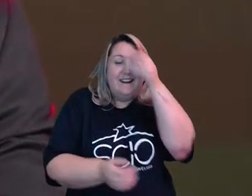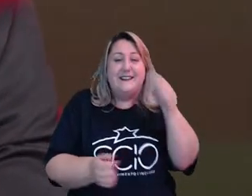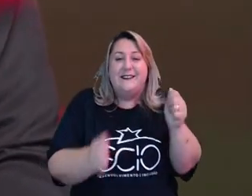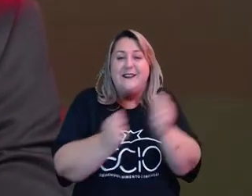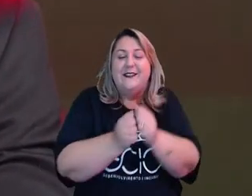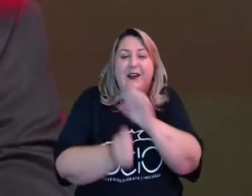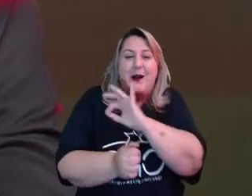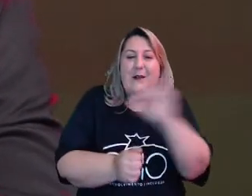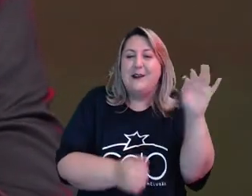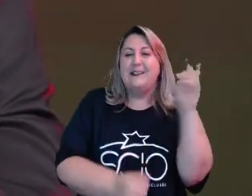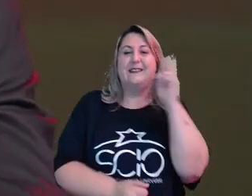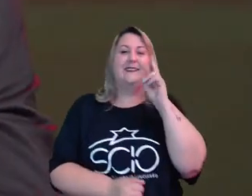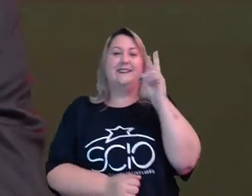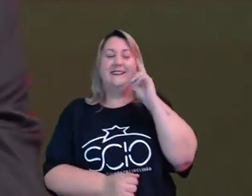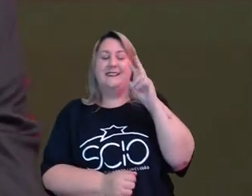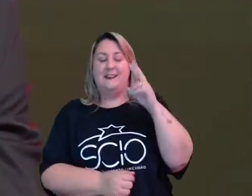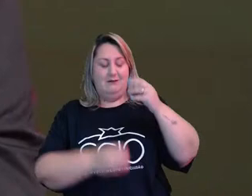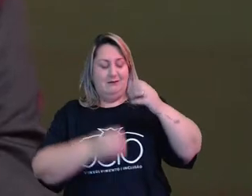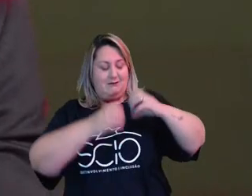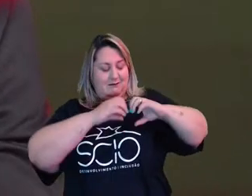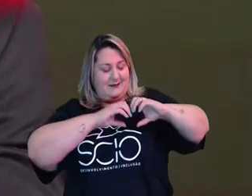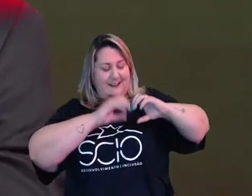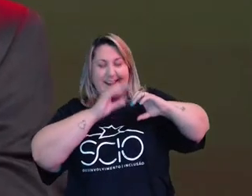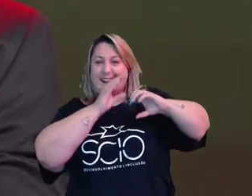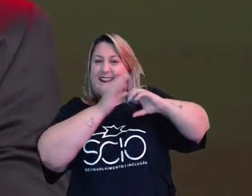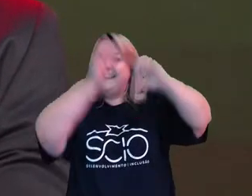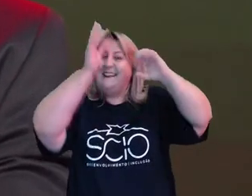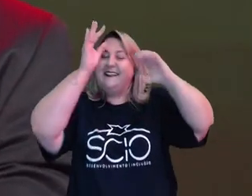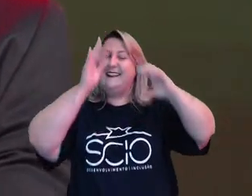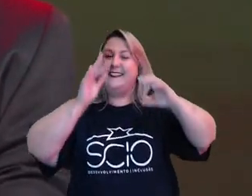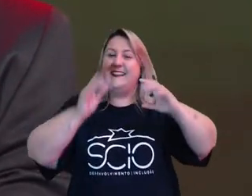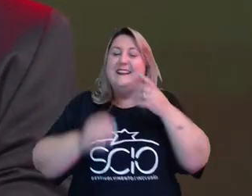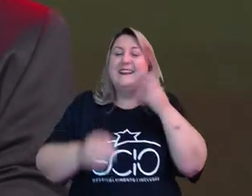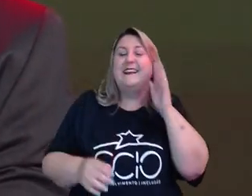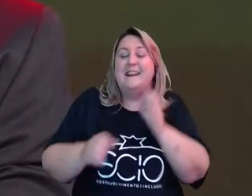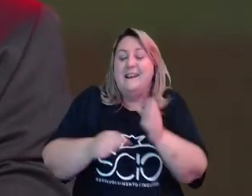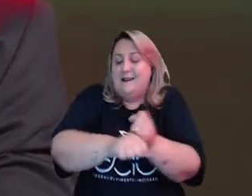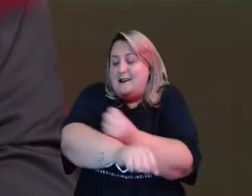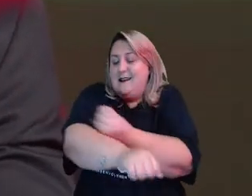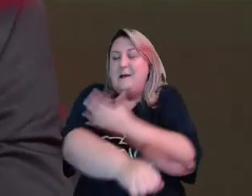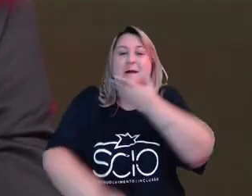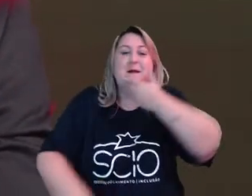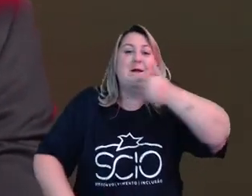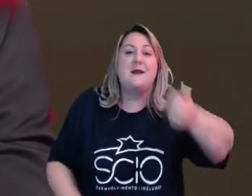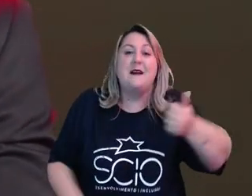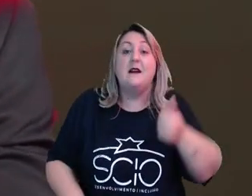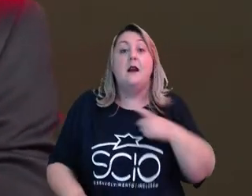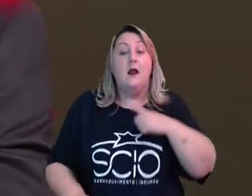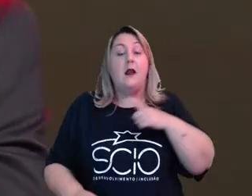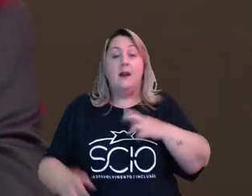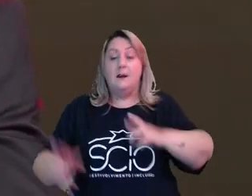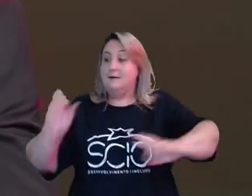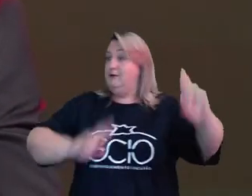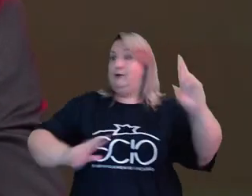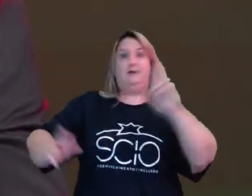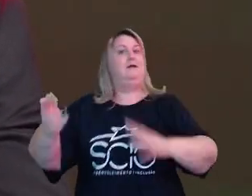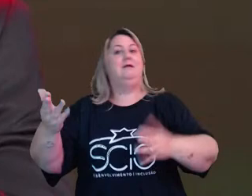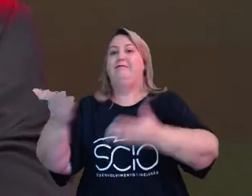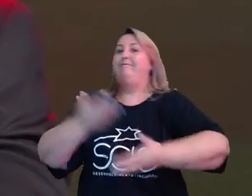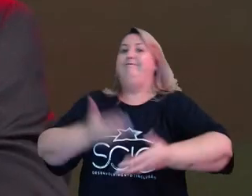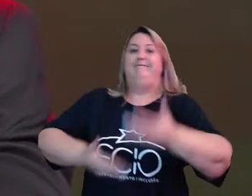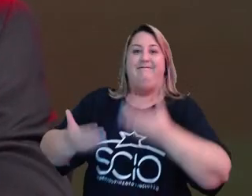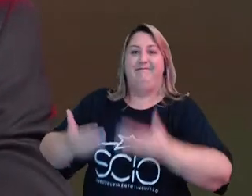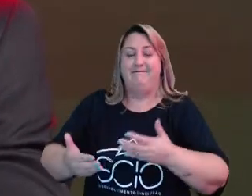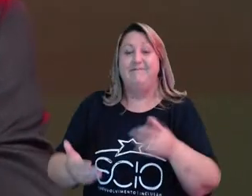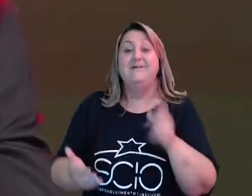suas ótimas lembranças, e no seu coração, com as suas mais gostosas emoções. É essa a nossa vibe, é essa a nossa